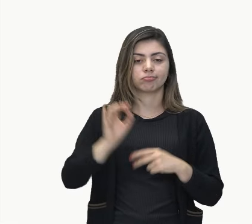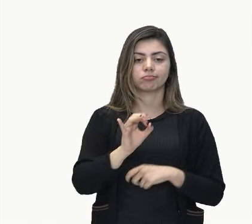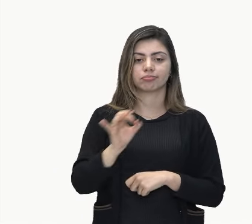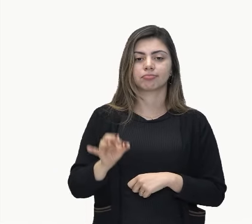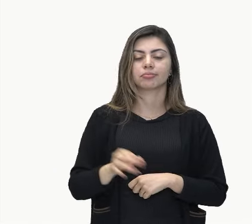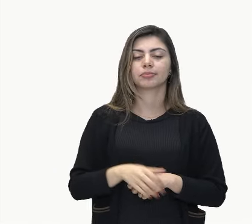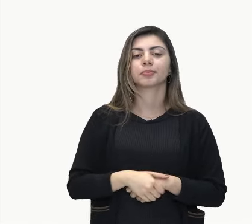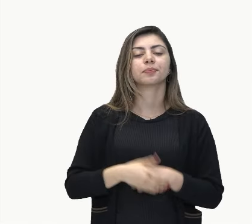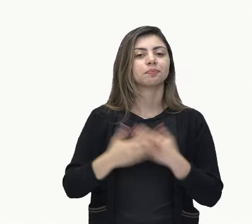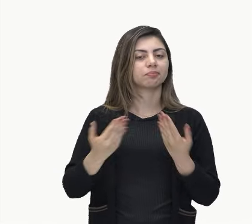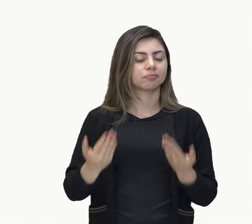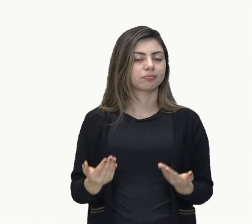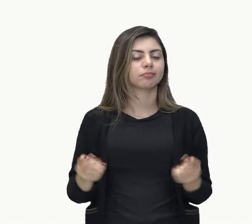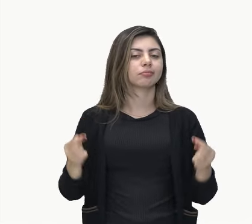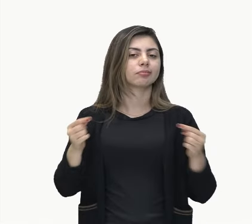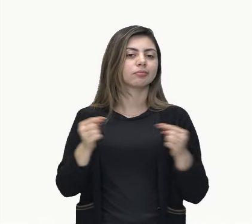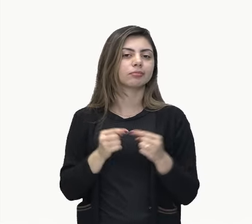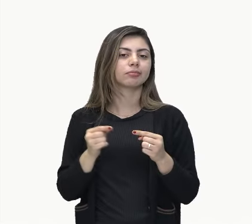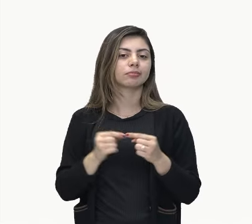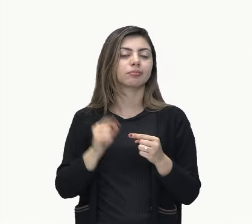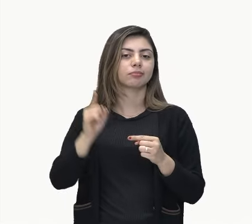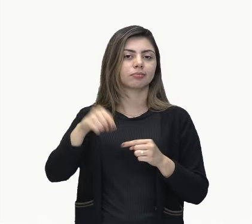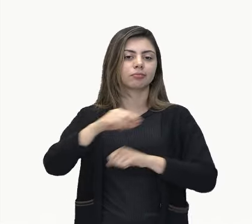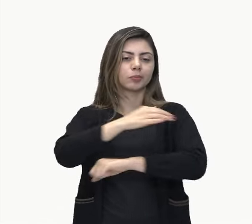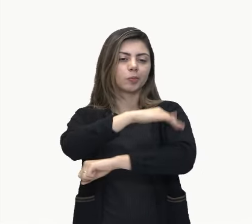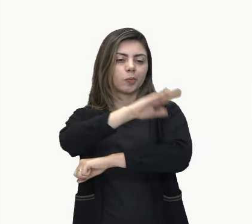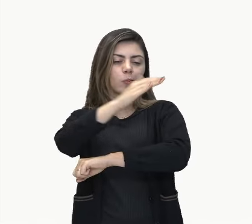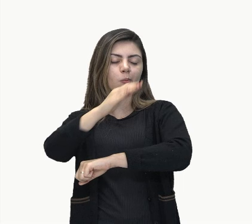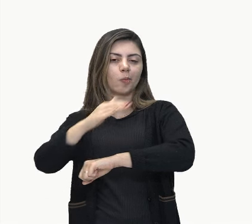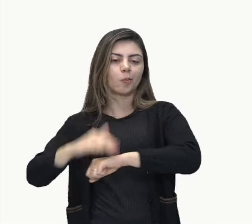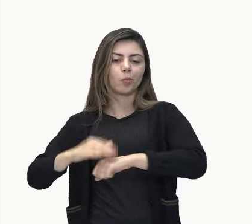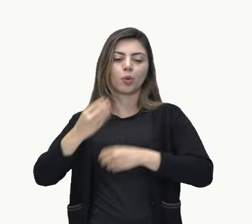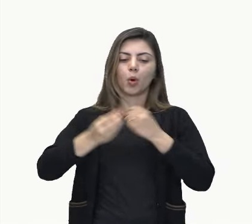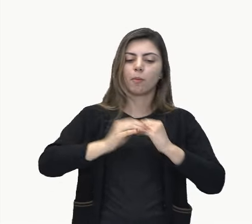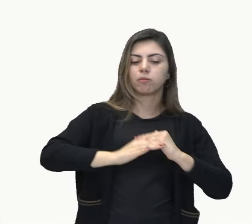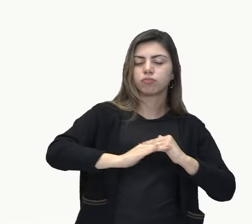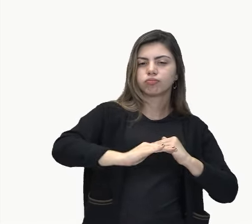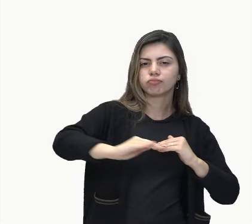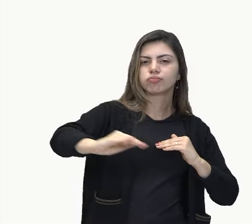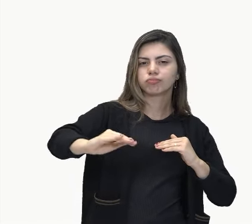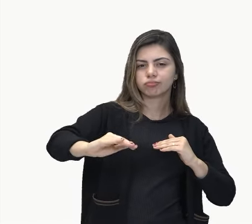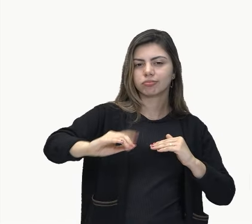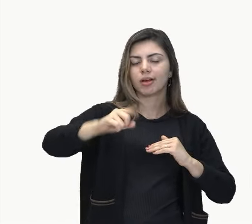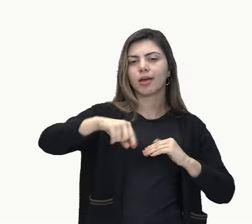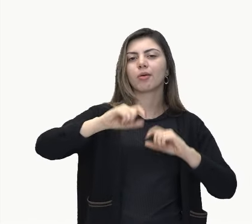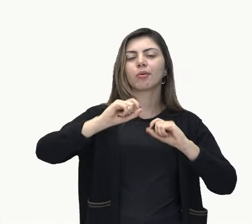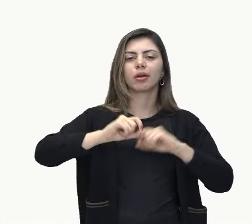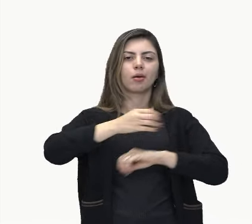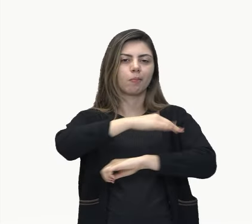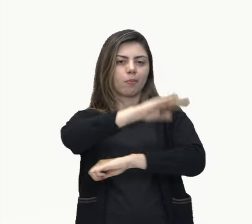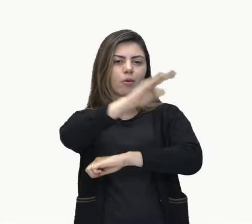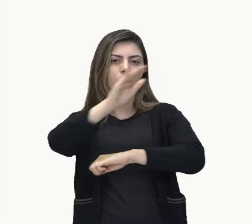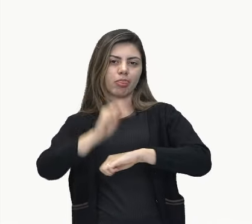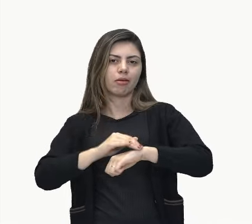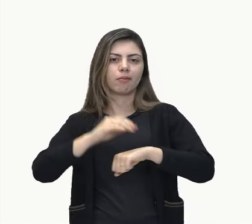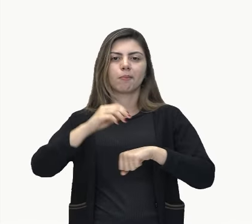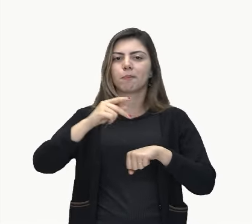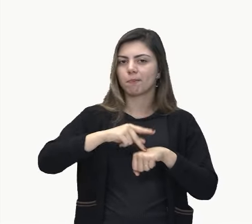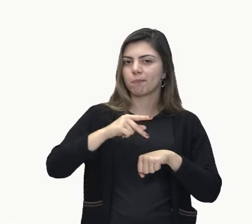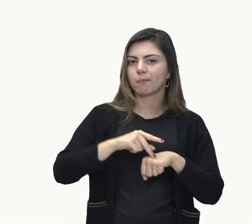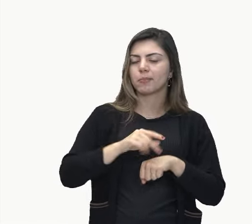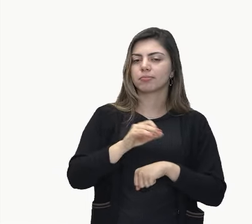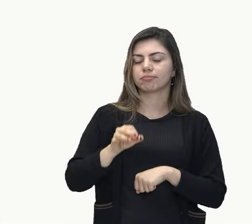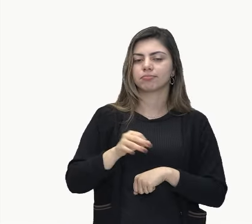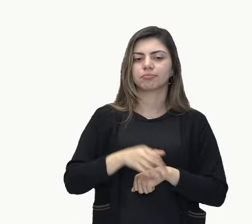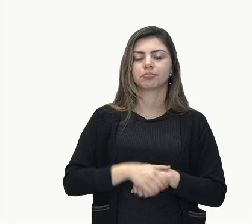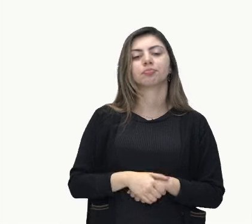Isso relacionado ao relevo, que vai ser a continuação ali das montanhas rochosas, tá?